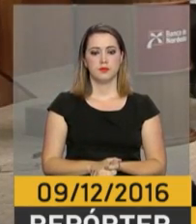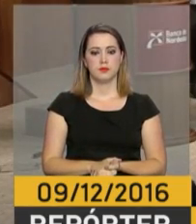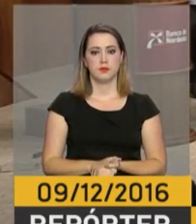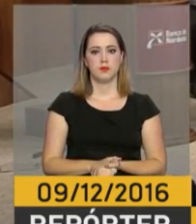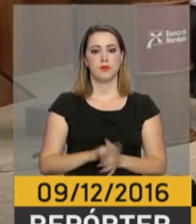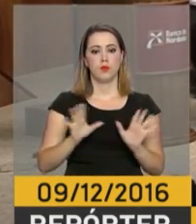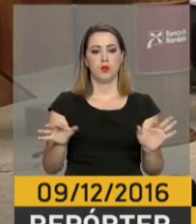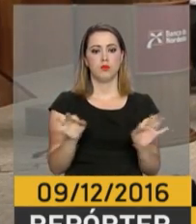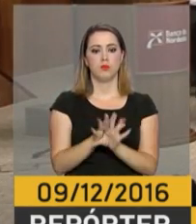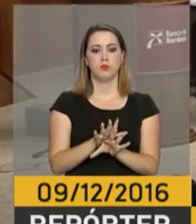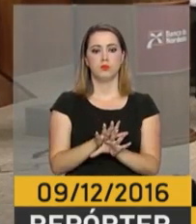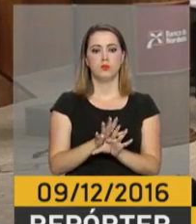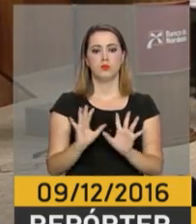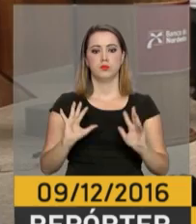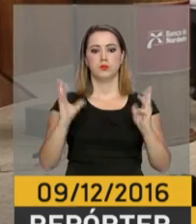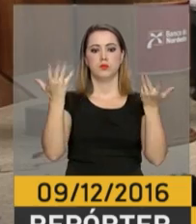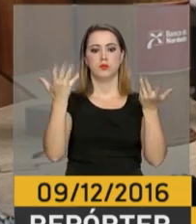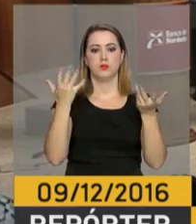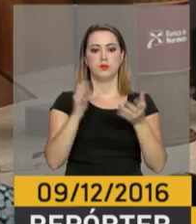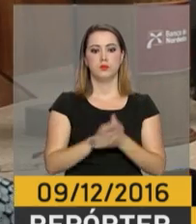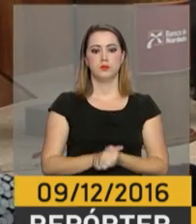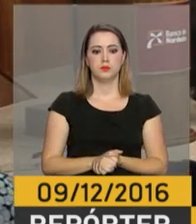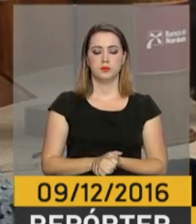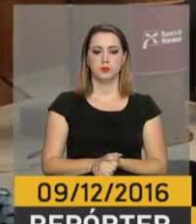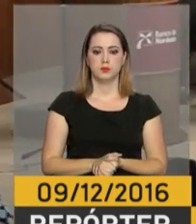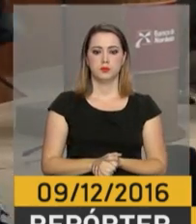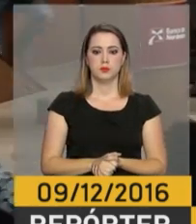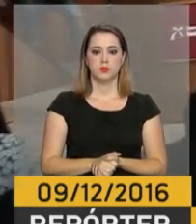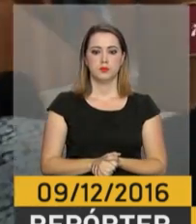Está encerrada a cerimônia.